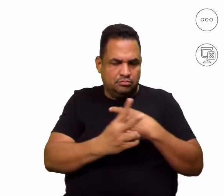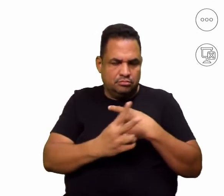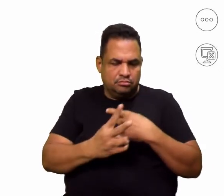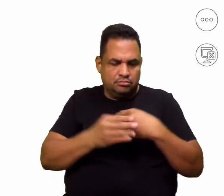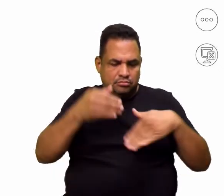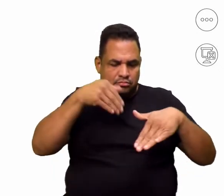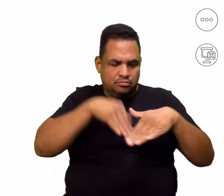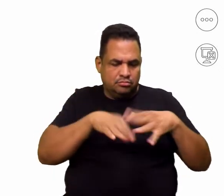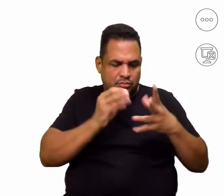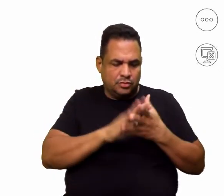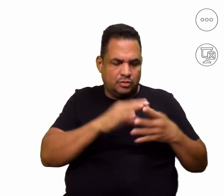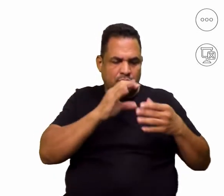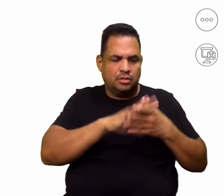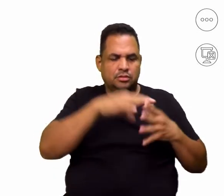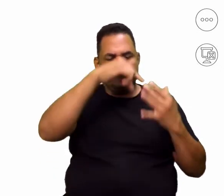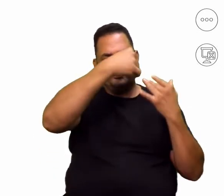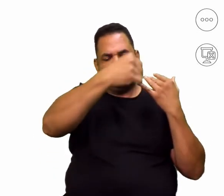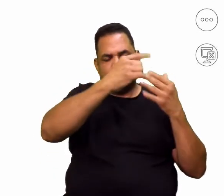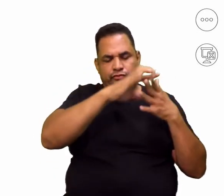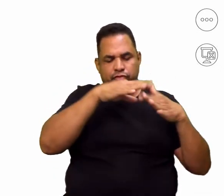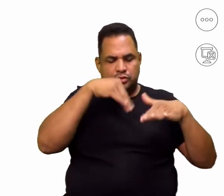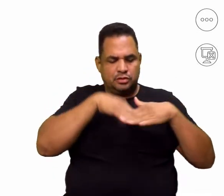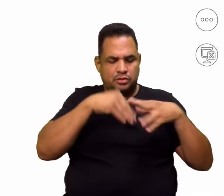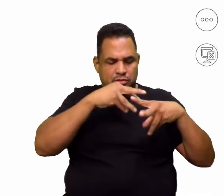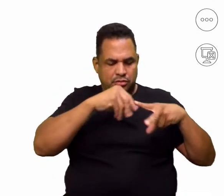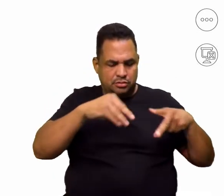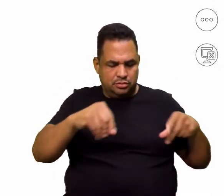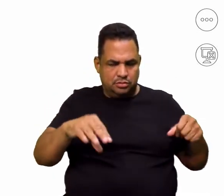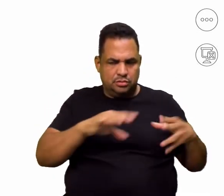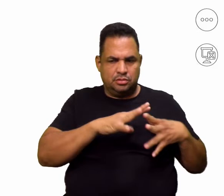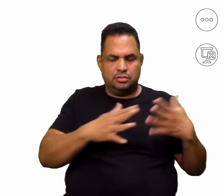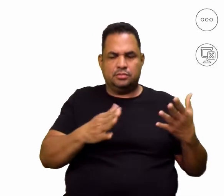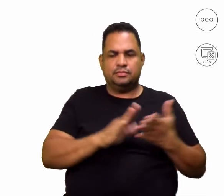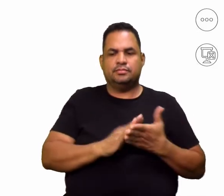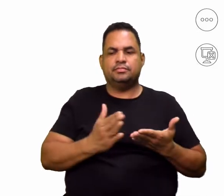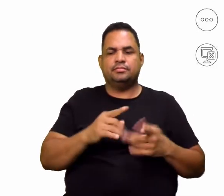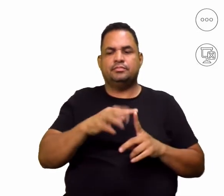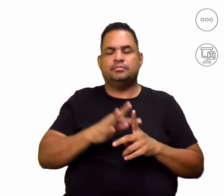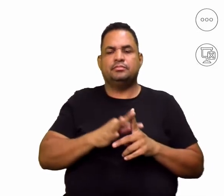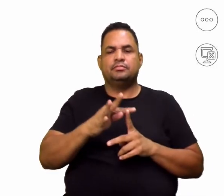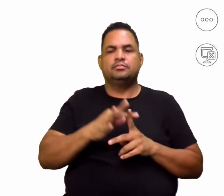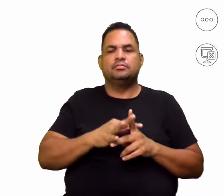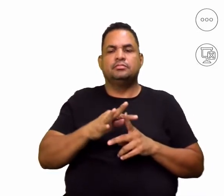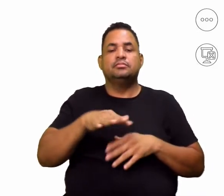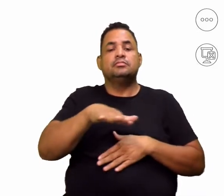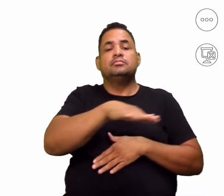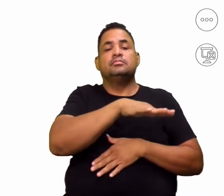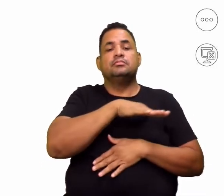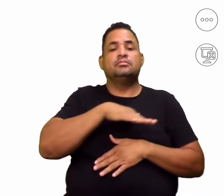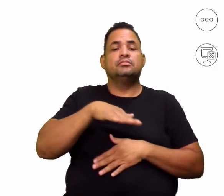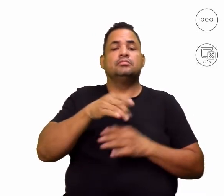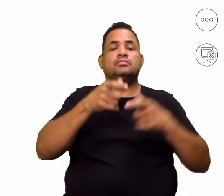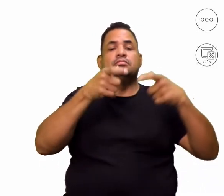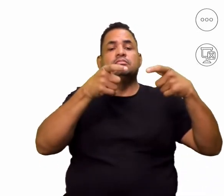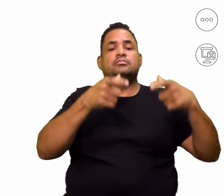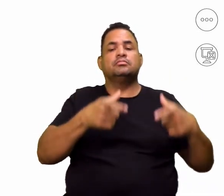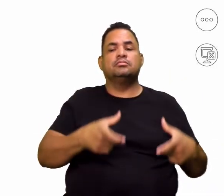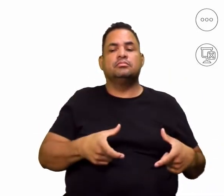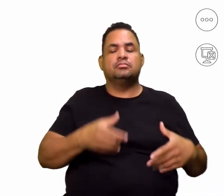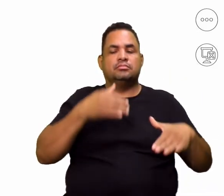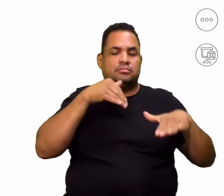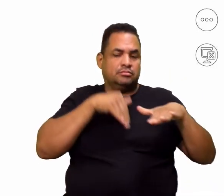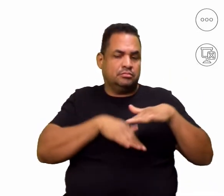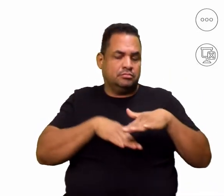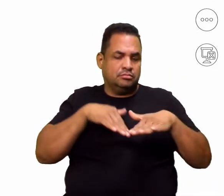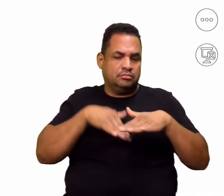debaixo de folha, no caso dos jacarés, né? Protegidos ali, a temperatura do ambiente e o local onde estão sendo